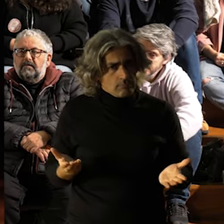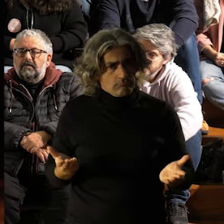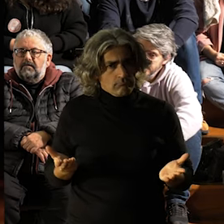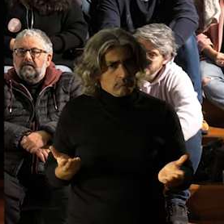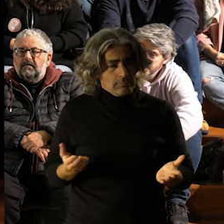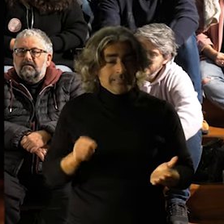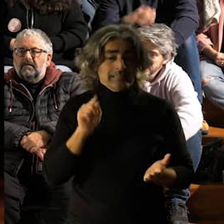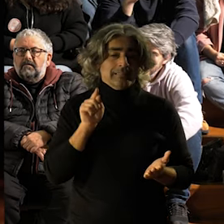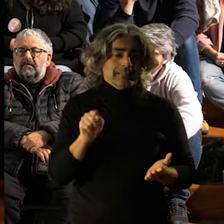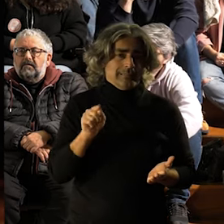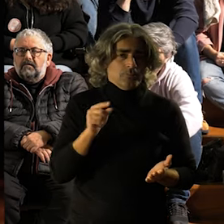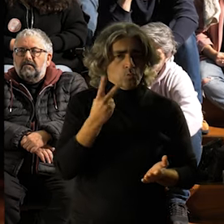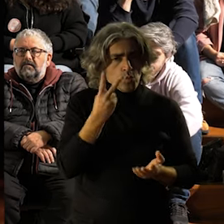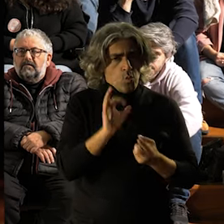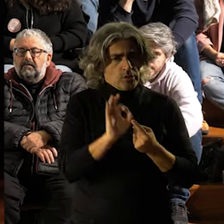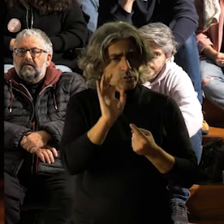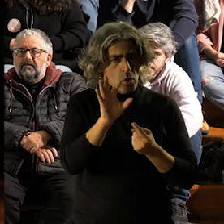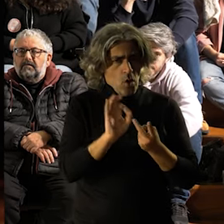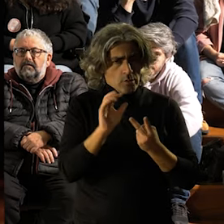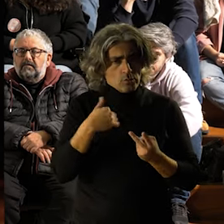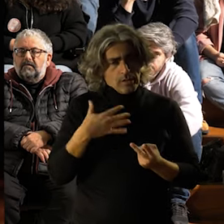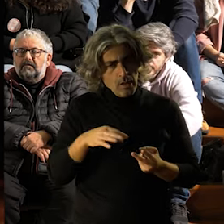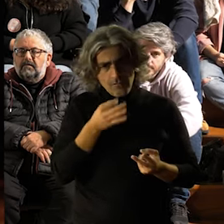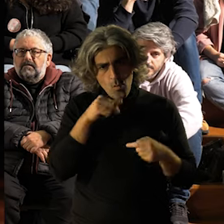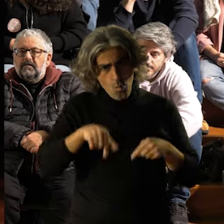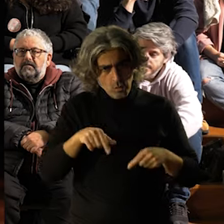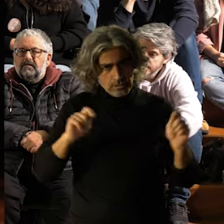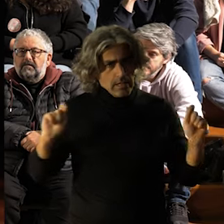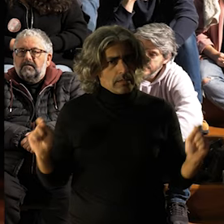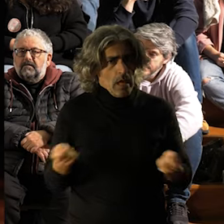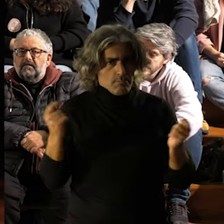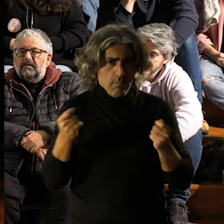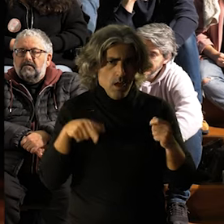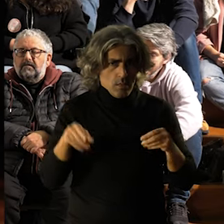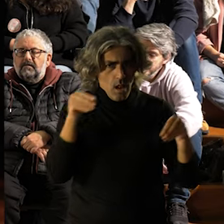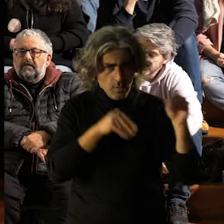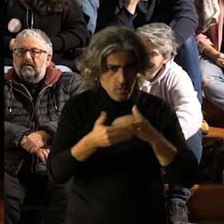é uma das duas notas que eu queria deixar hoje sobre esta campanha eleitoral.